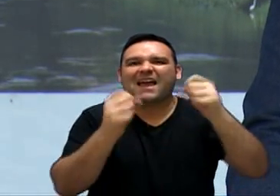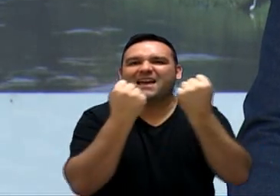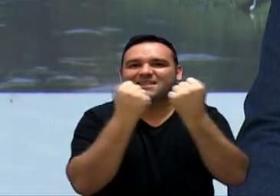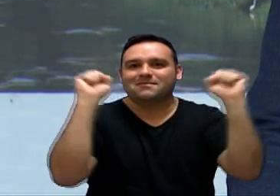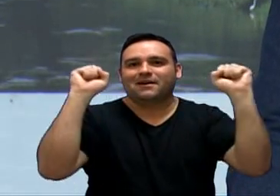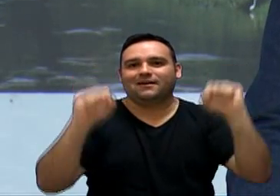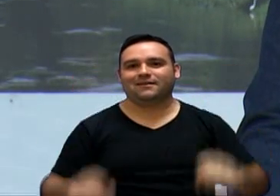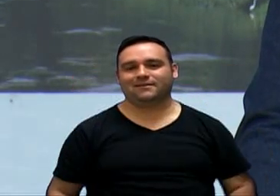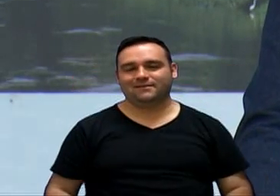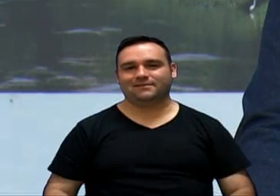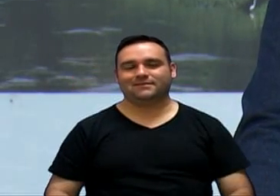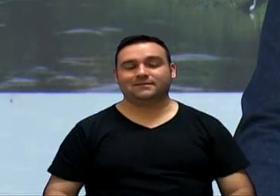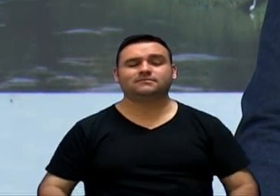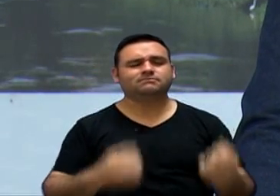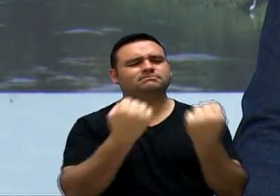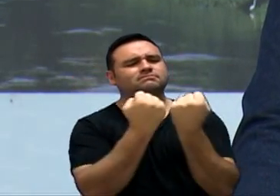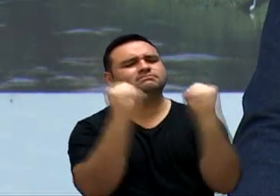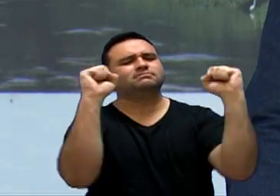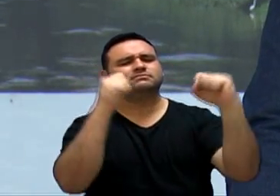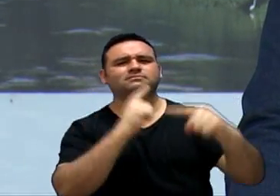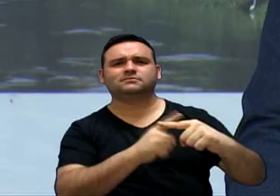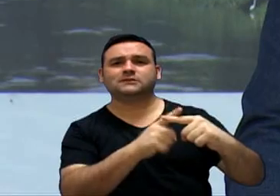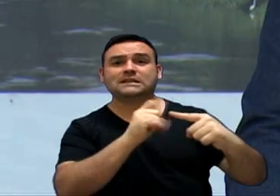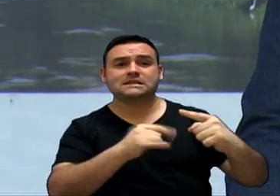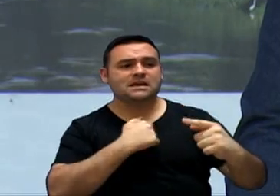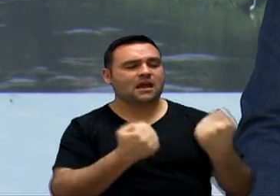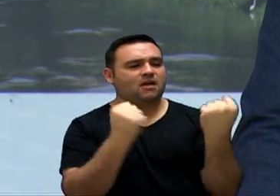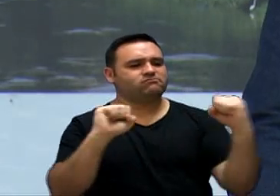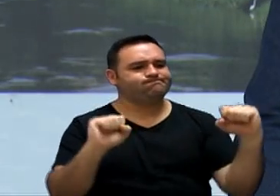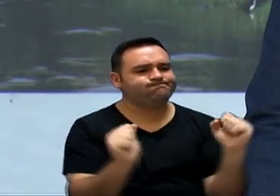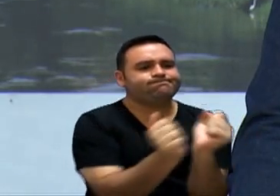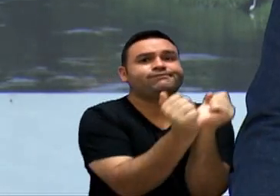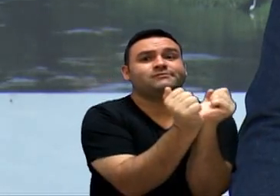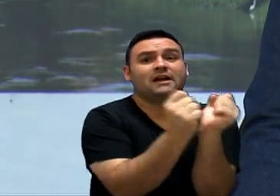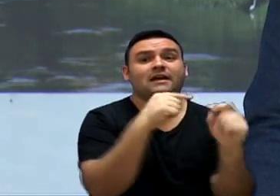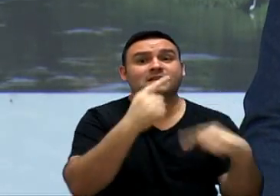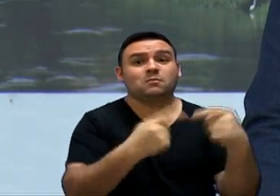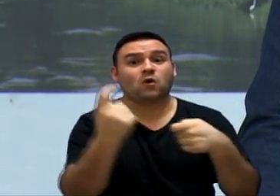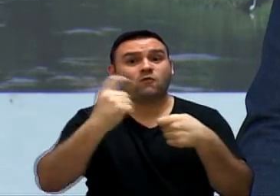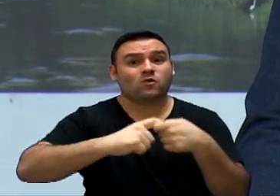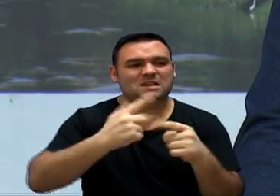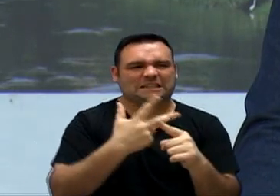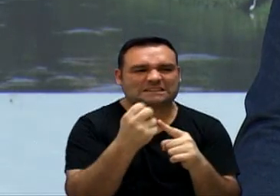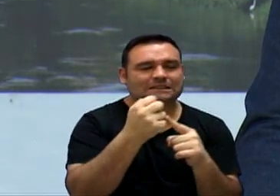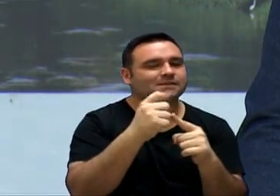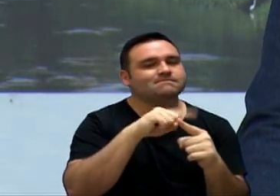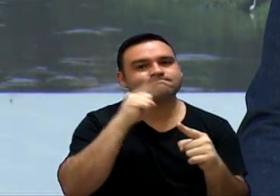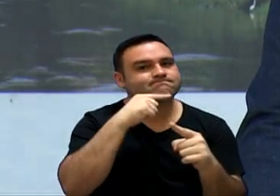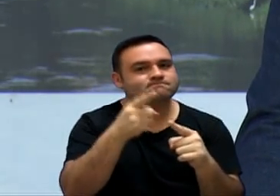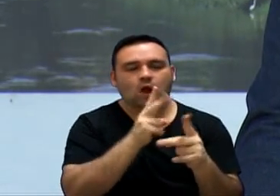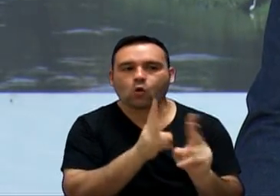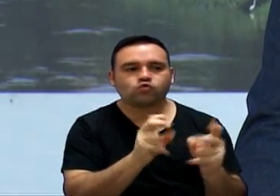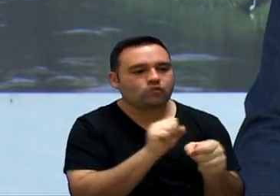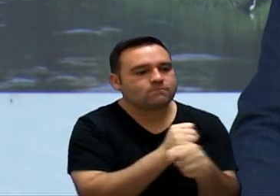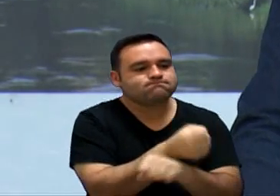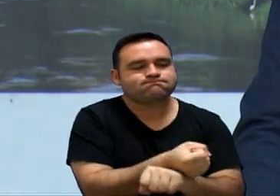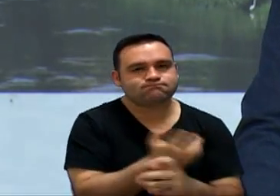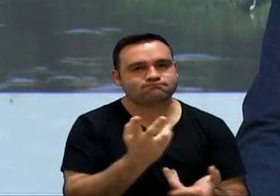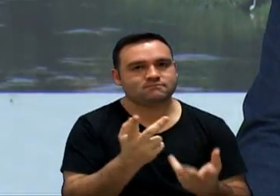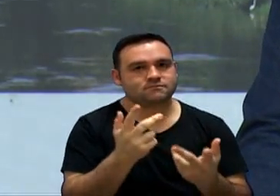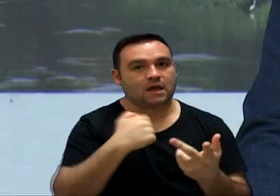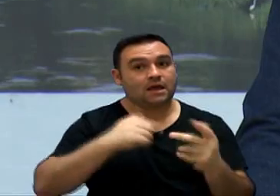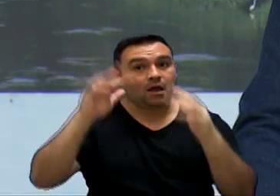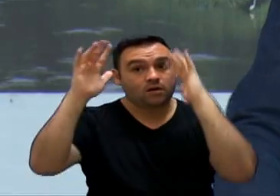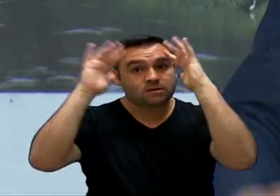liberdade. Liberdade, uma vez perdida, difícil é de ser conquistada. Liberdade de